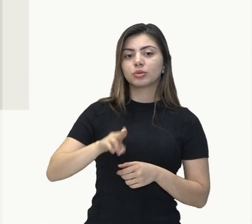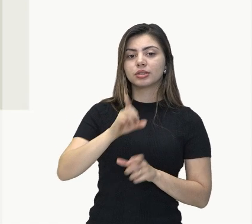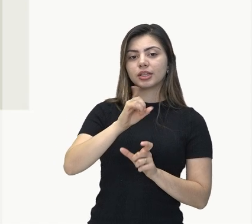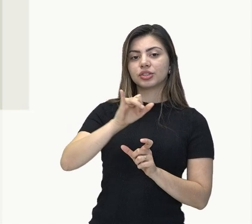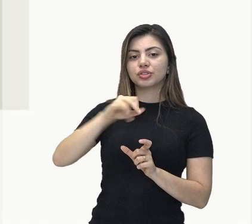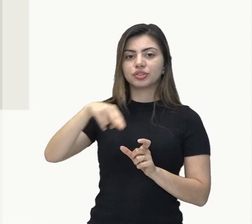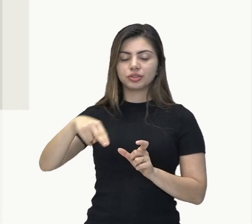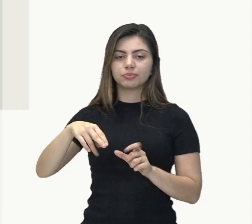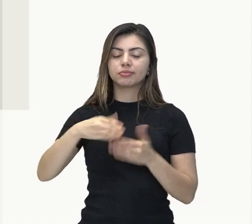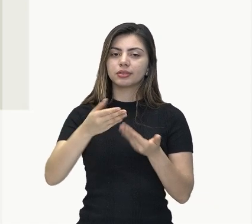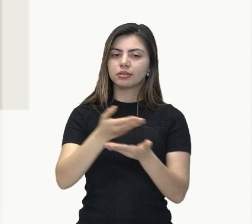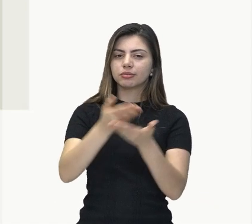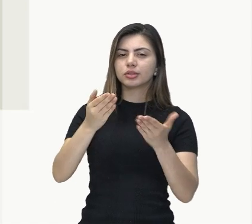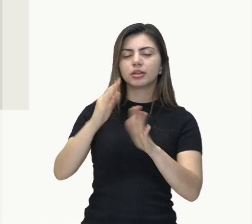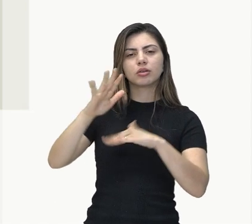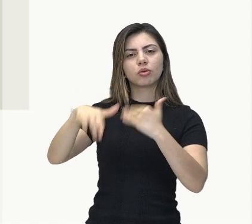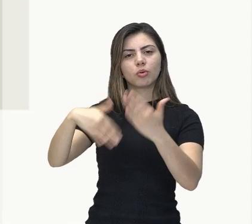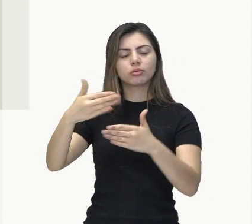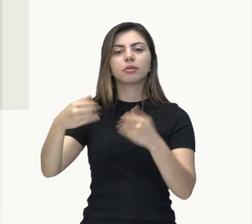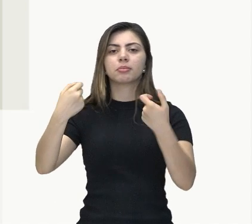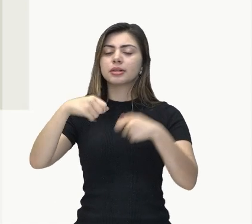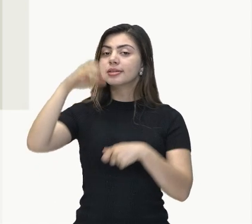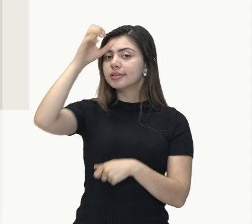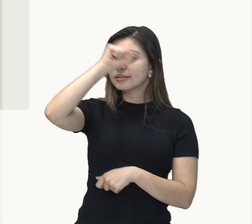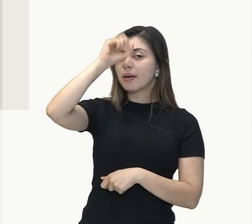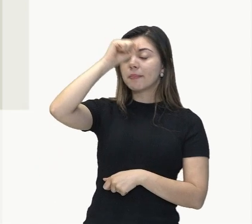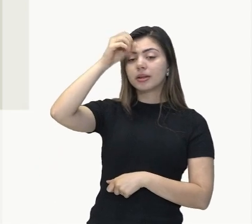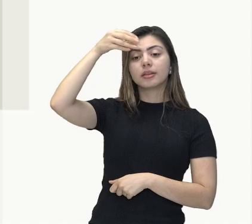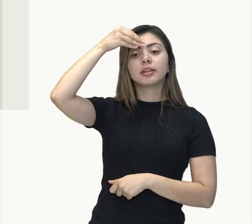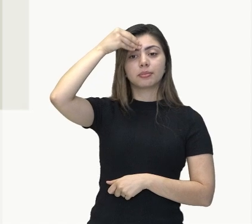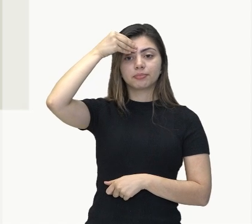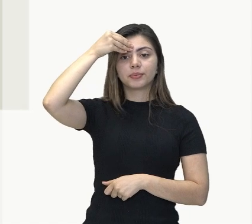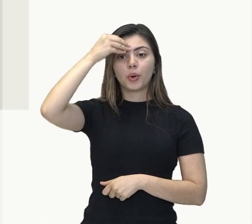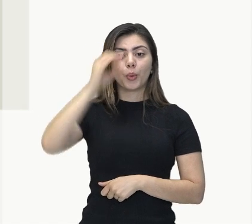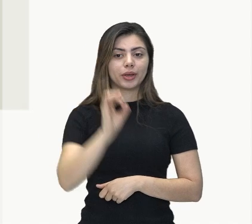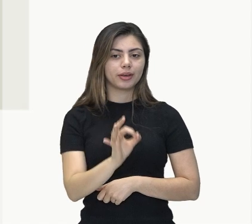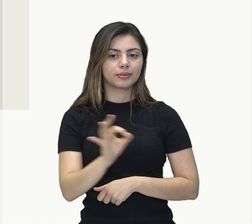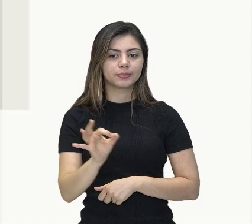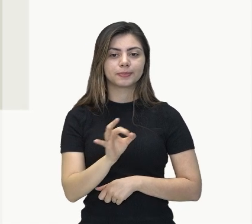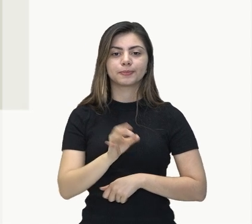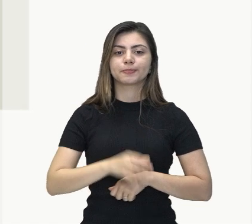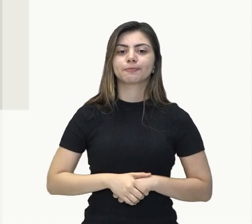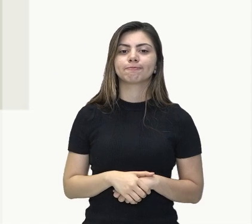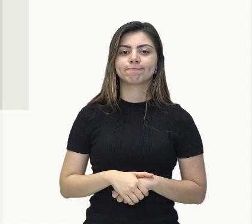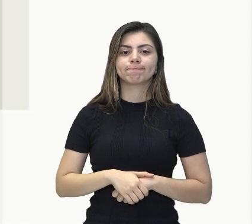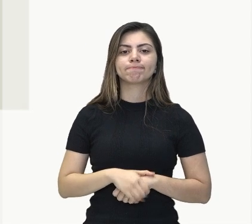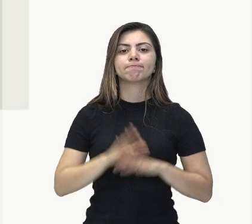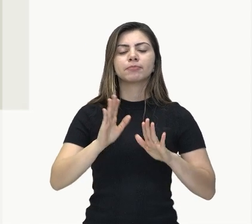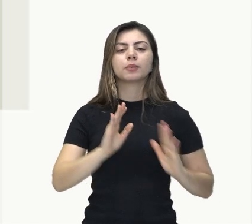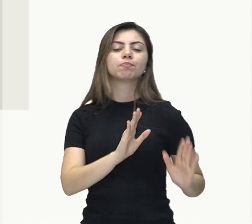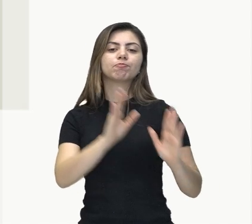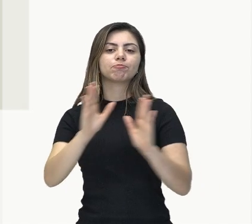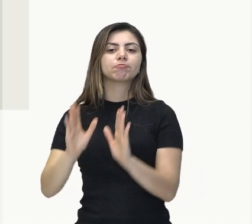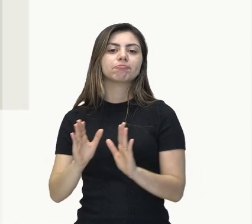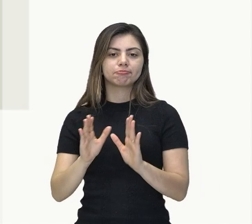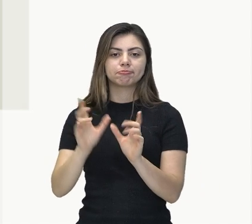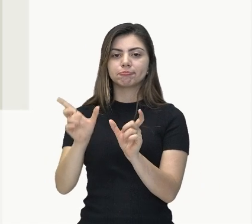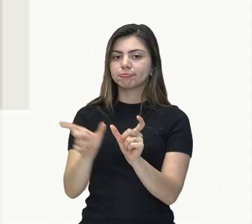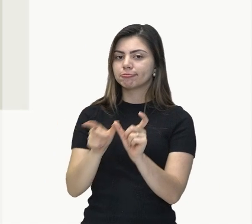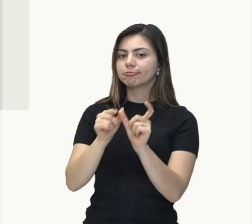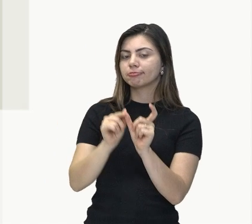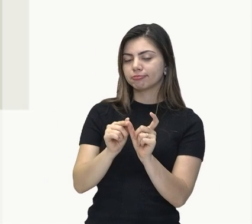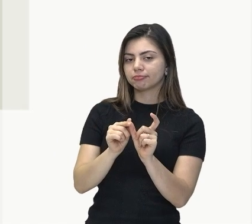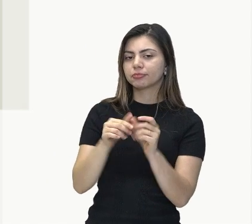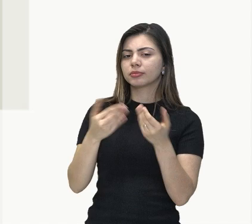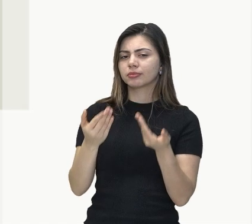quero que vocês, com o passar do tempo, vocês vão memorizando, tá bom? Sufixo. Assim, gente, nós temos